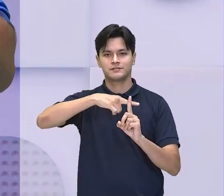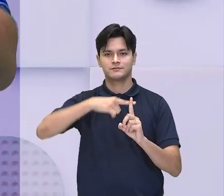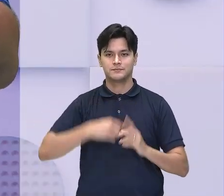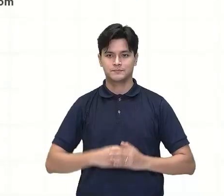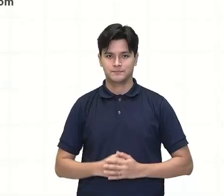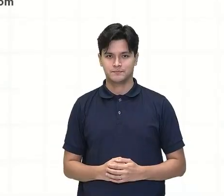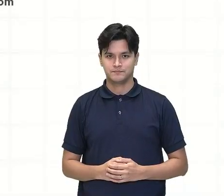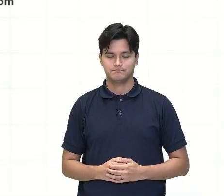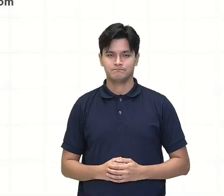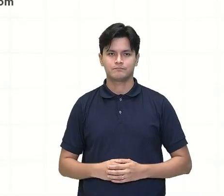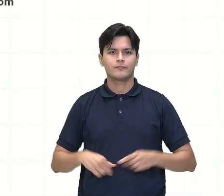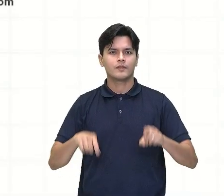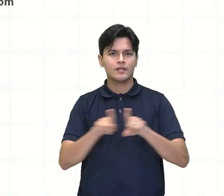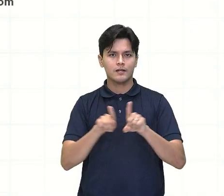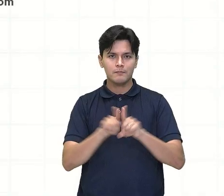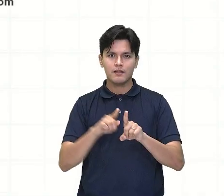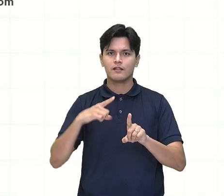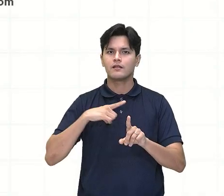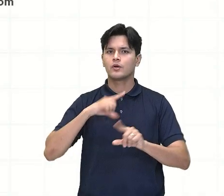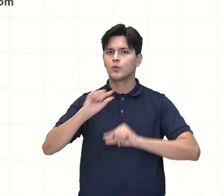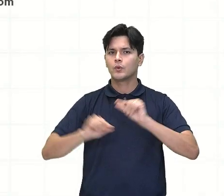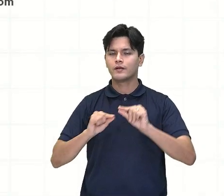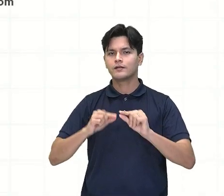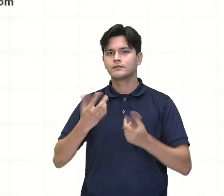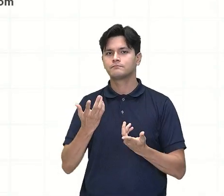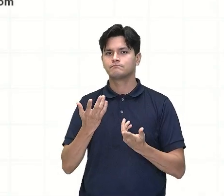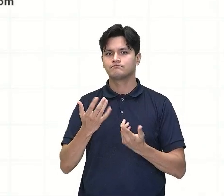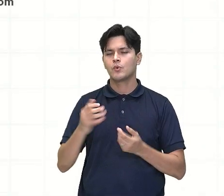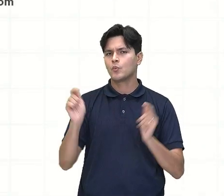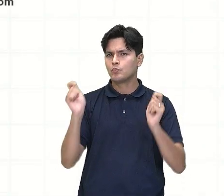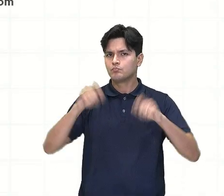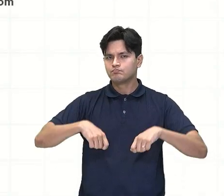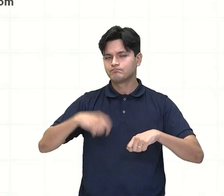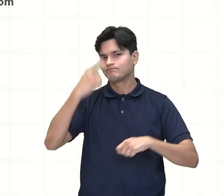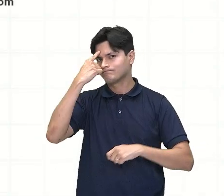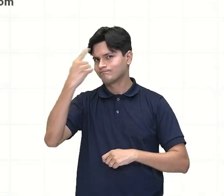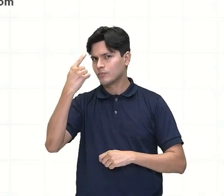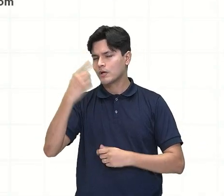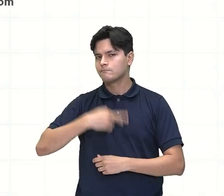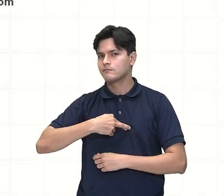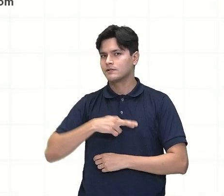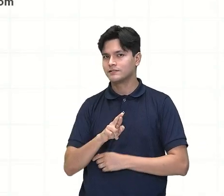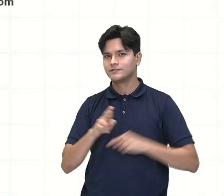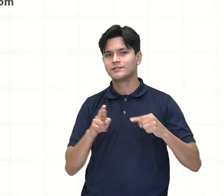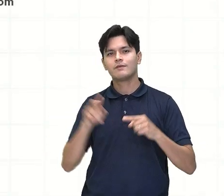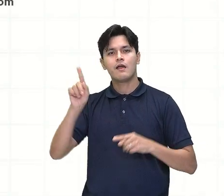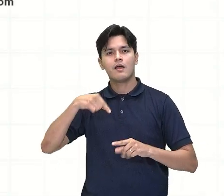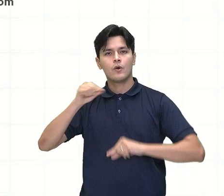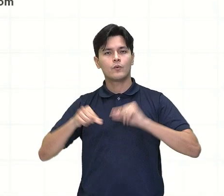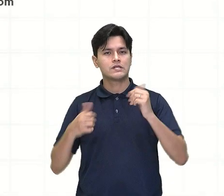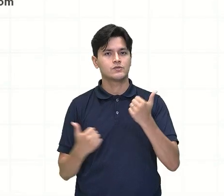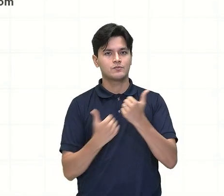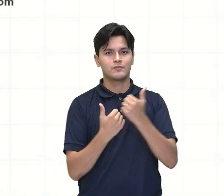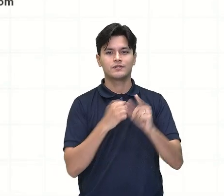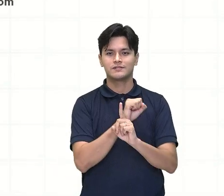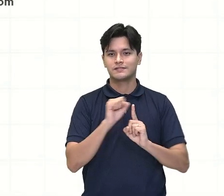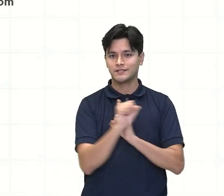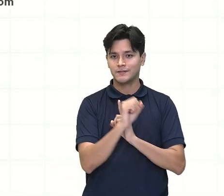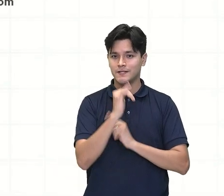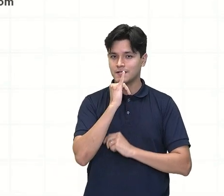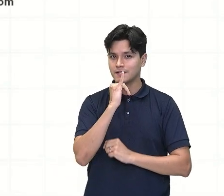pensar também a religião como suporte social. Para pensar ela como uma rede de apoio. Quantas comunidades